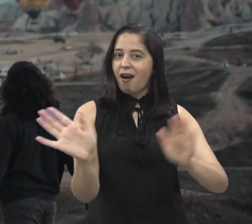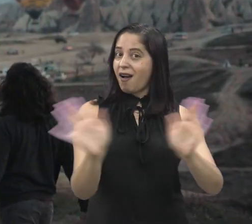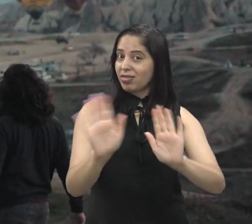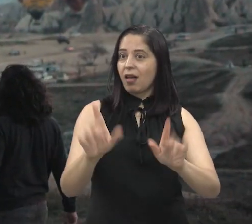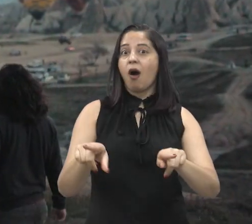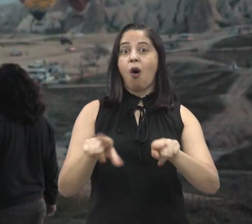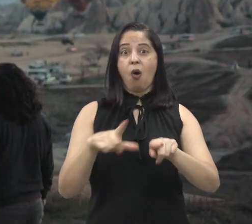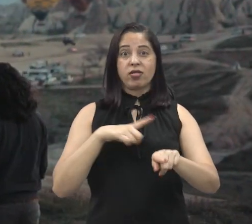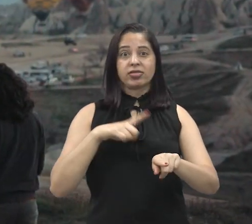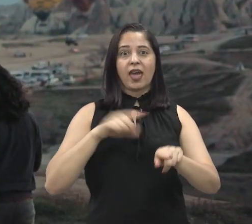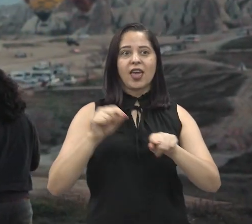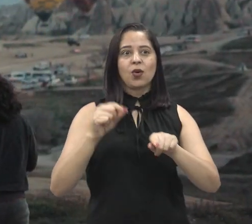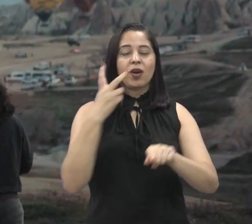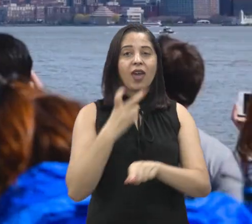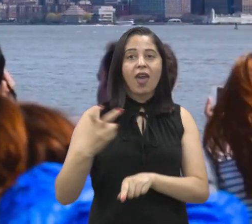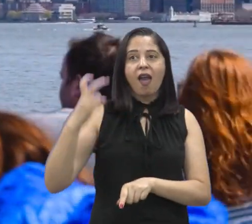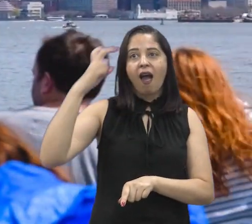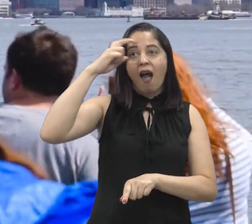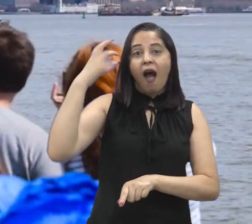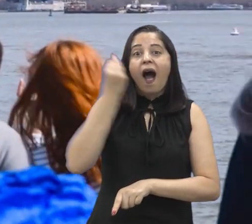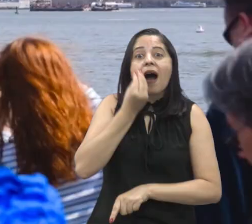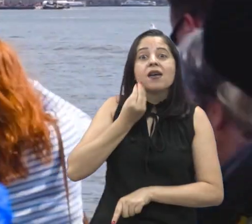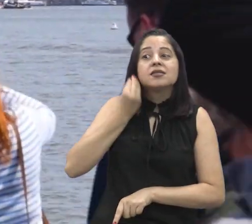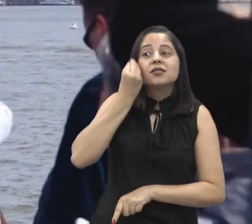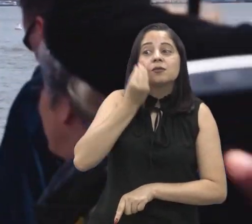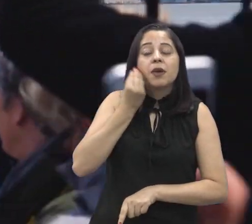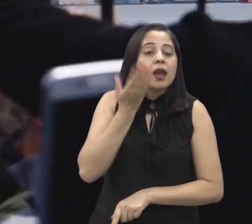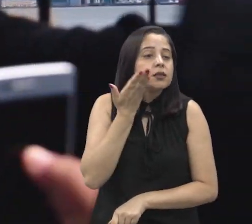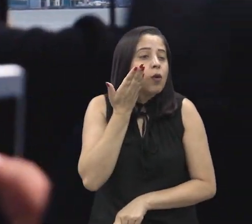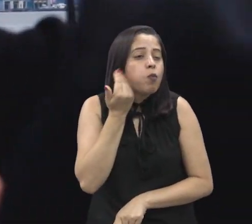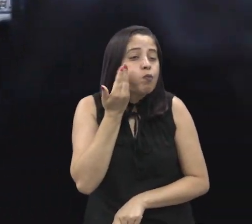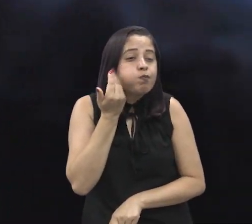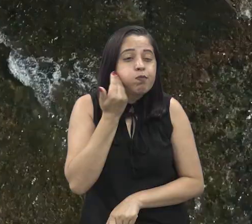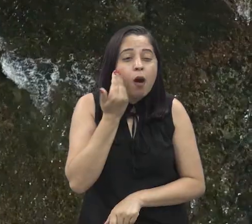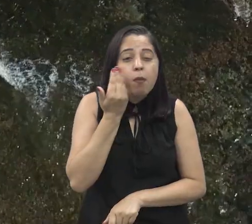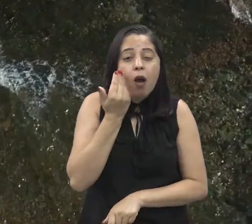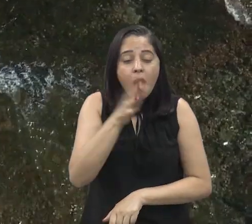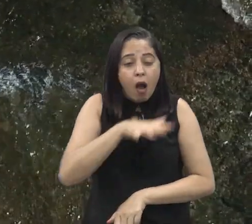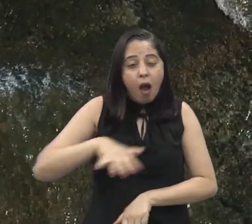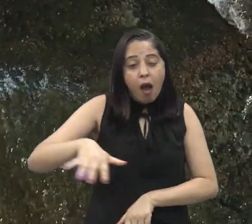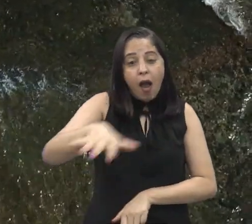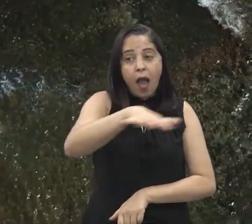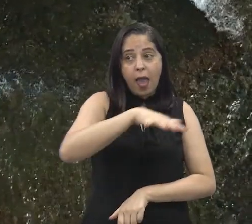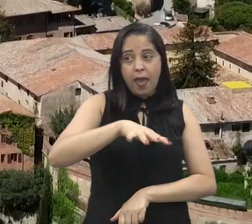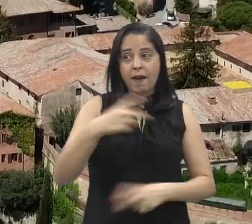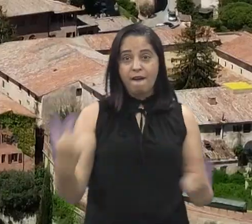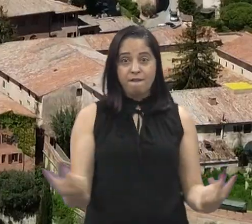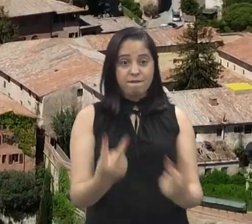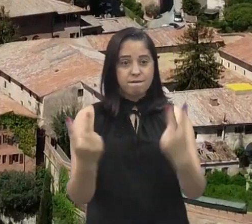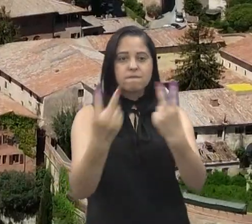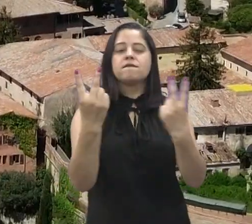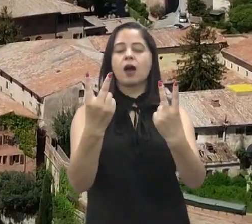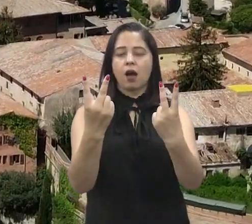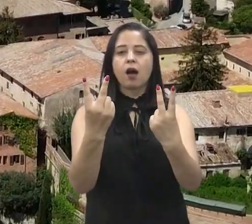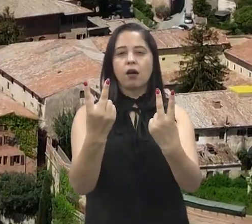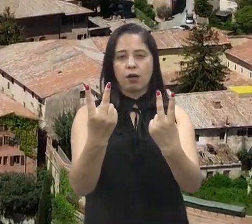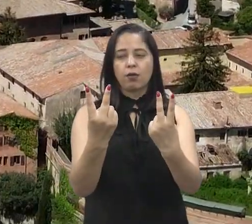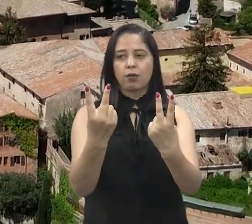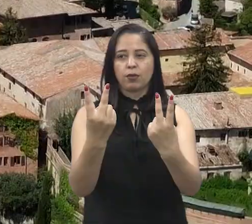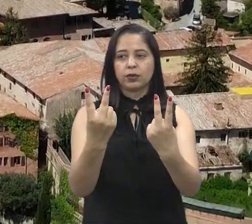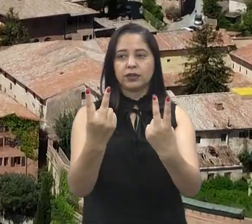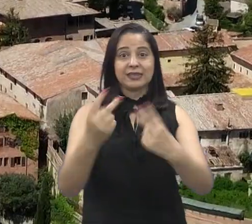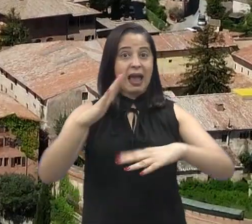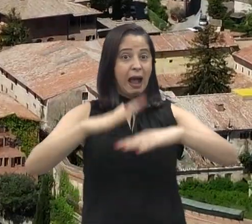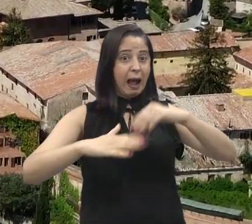manifestações culturais de uma região, valorizando bens materiais e imateriais. A prática inclui